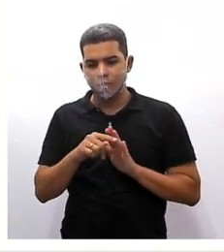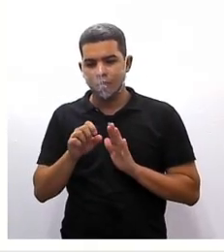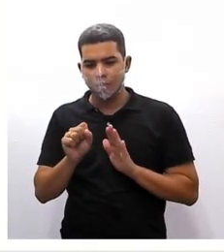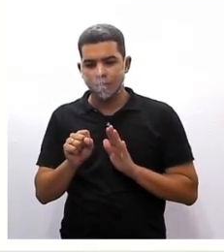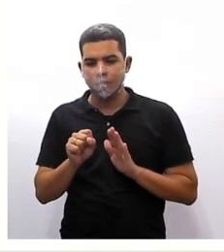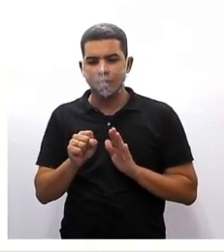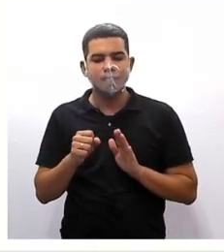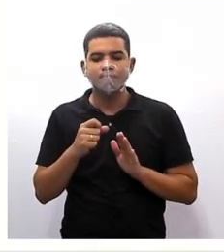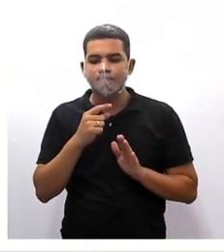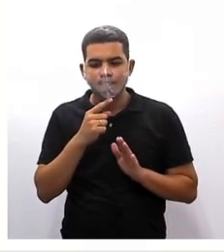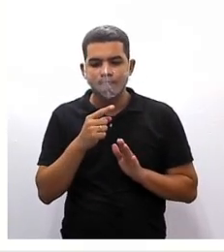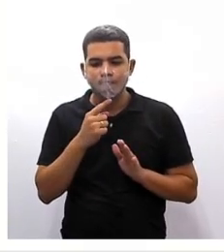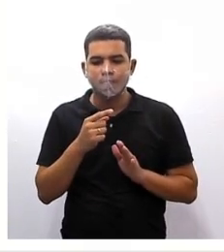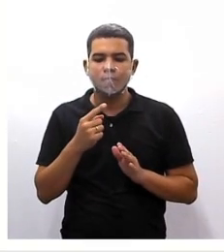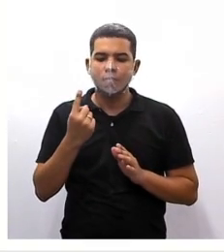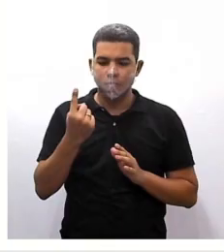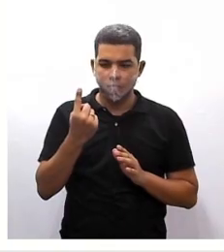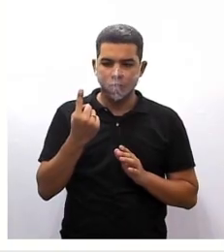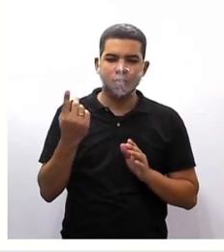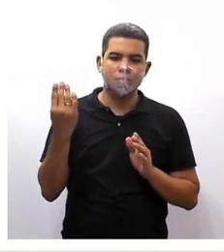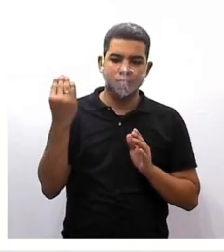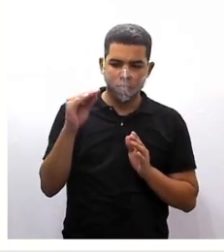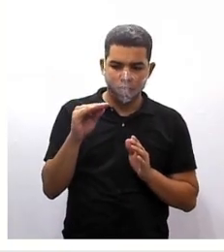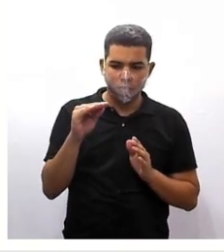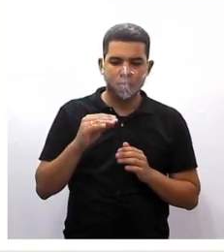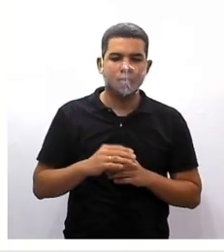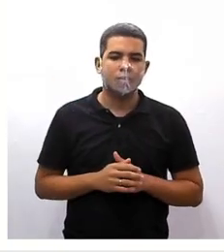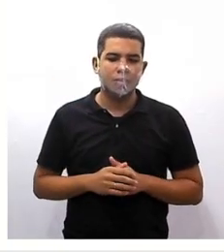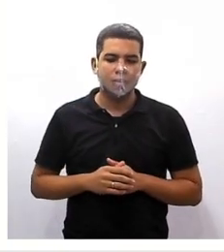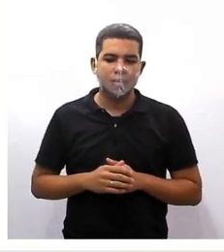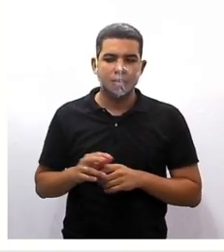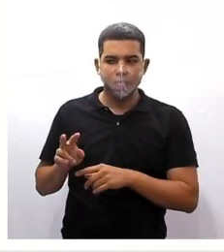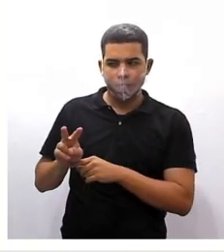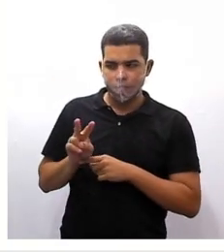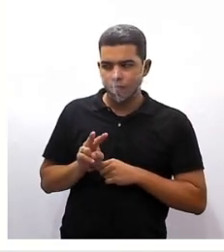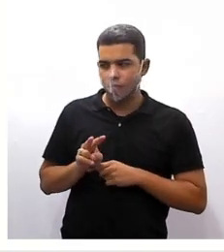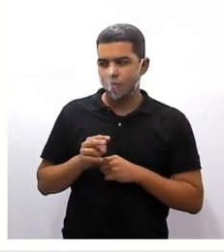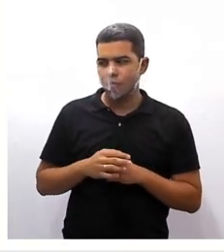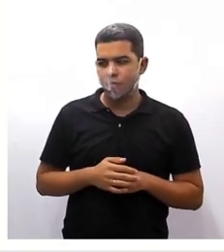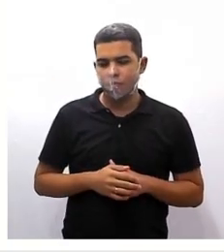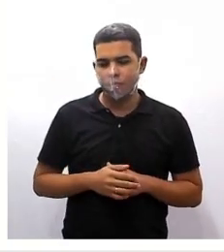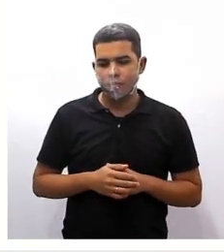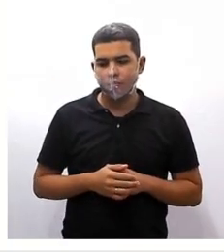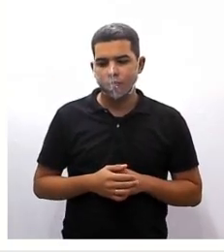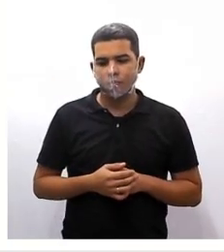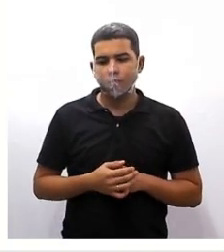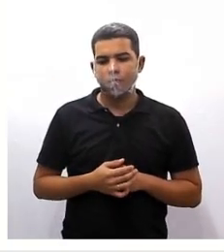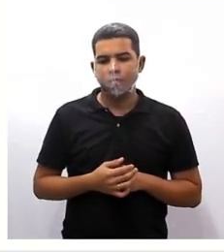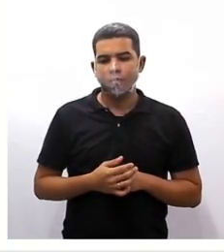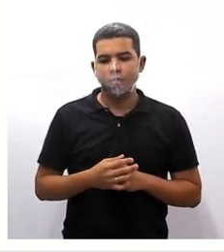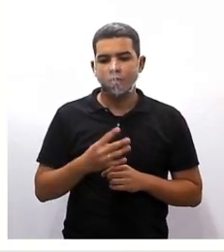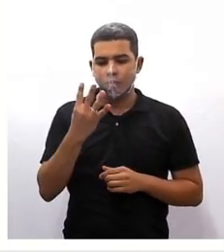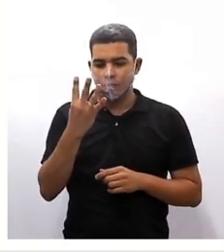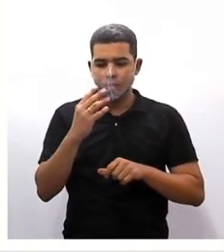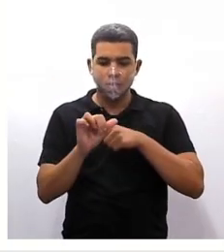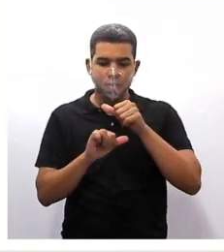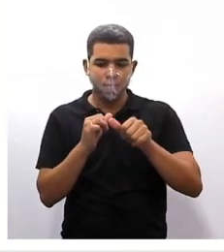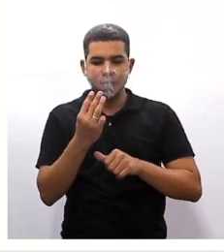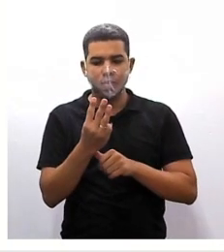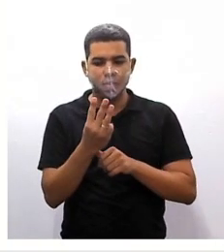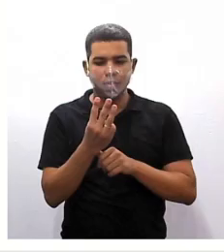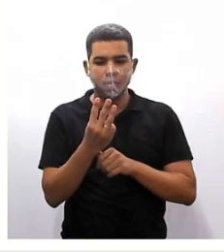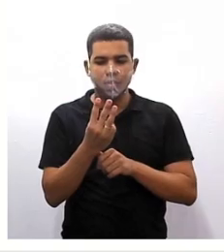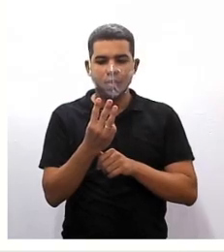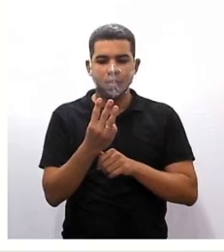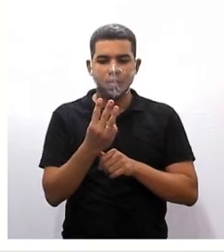tem como. Então, ó, vai pedir emprestado. O 4 passa a ser 3, ó. E o